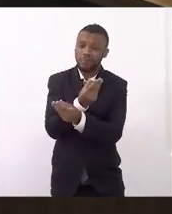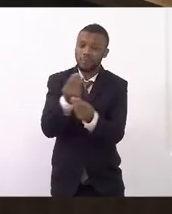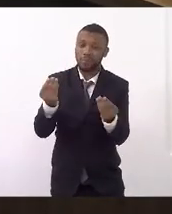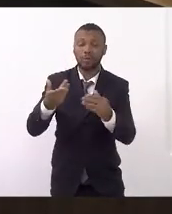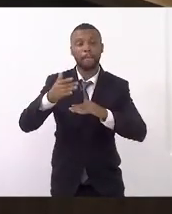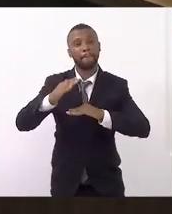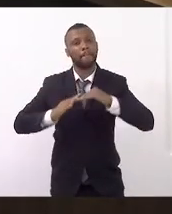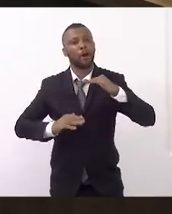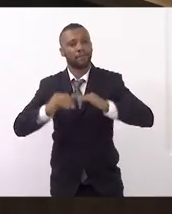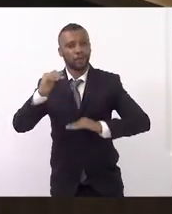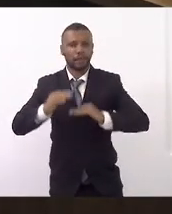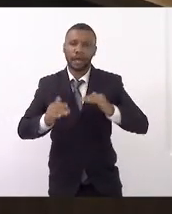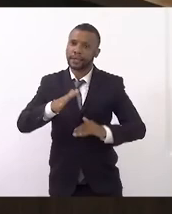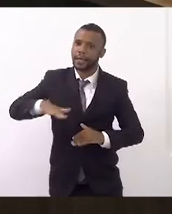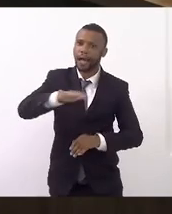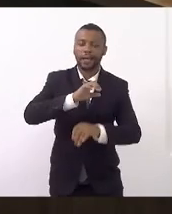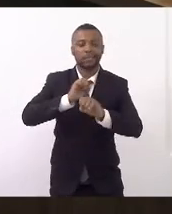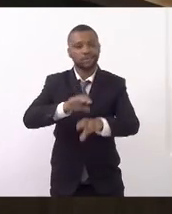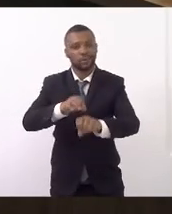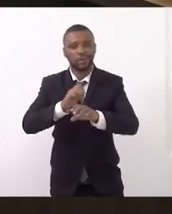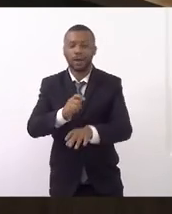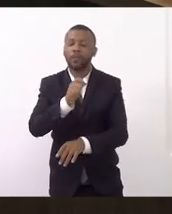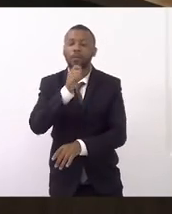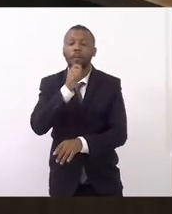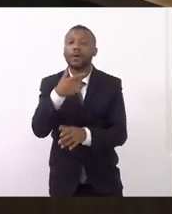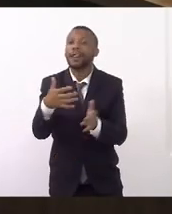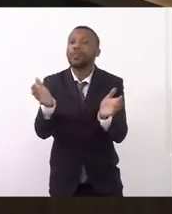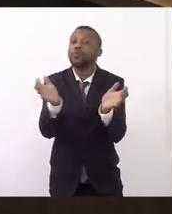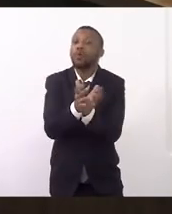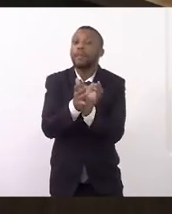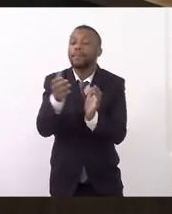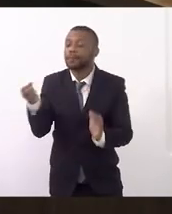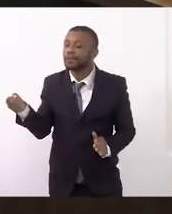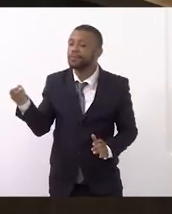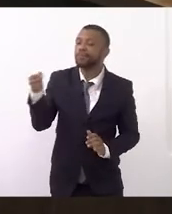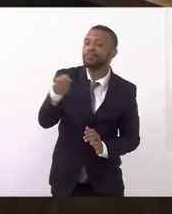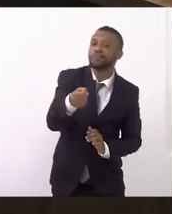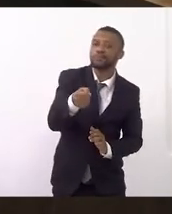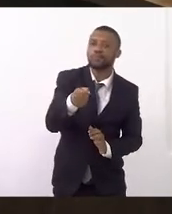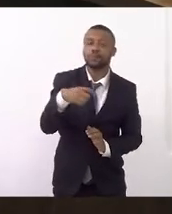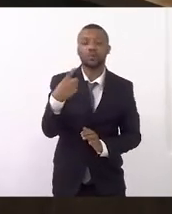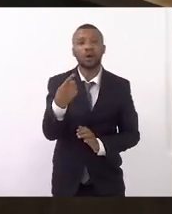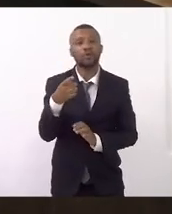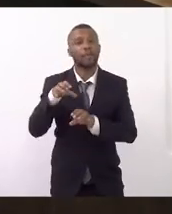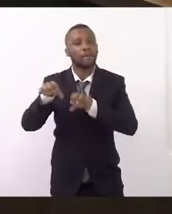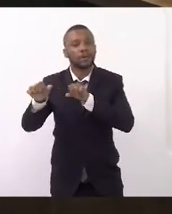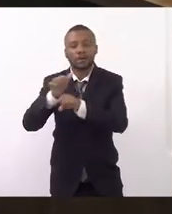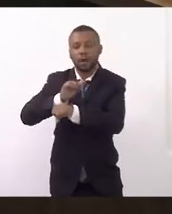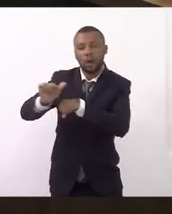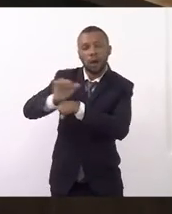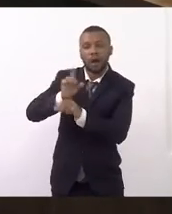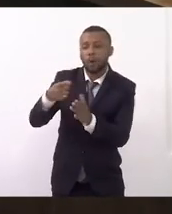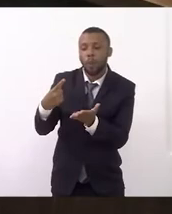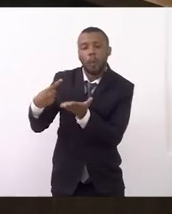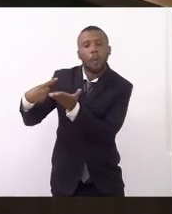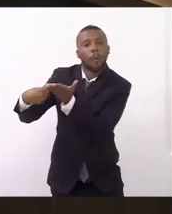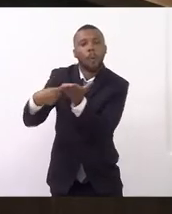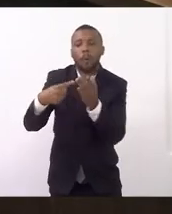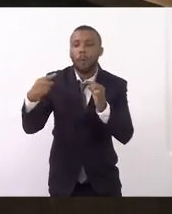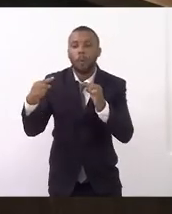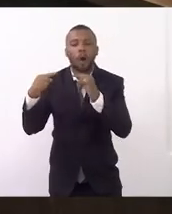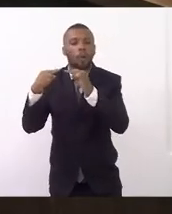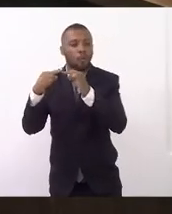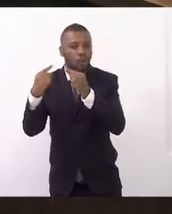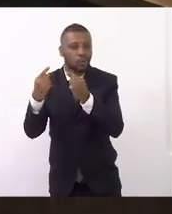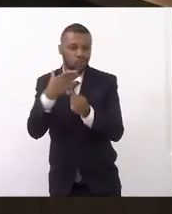educação ficaram sem ter turmas para serem lotados. A gente buscou um acordo com o governo, a gente propôs